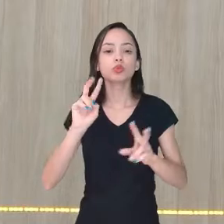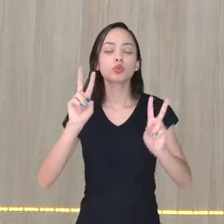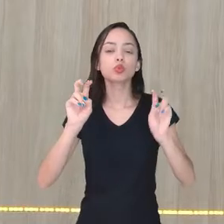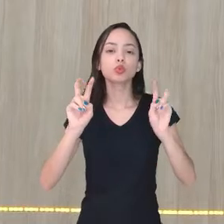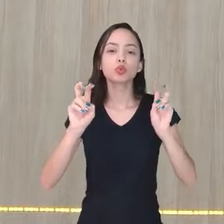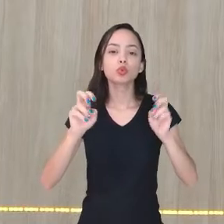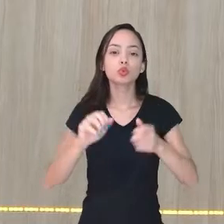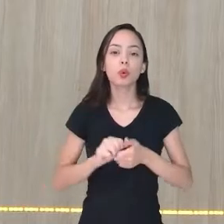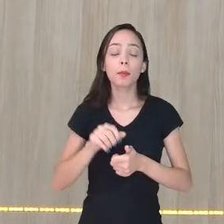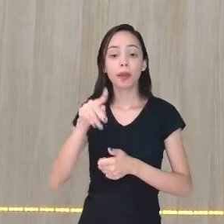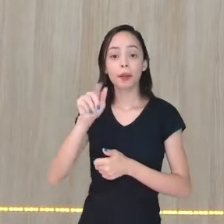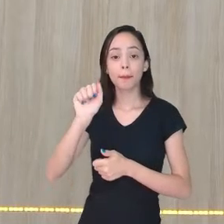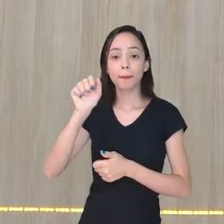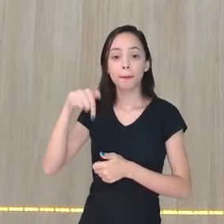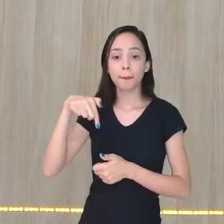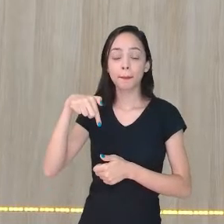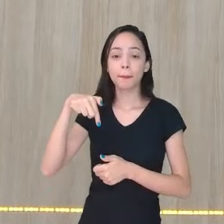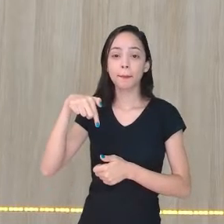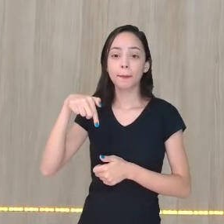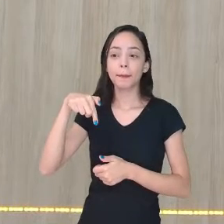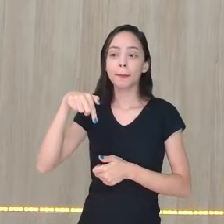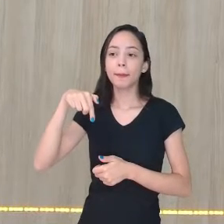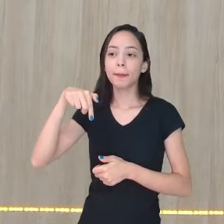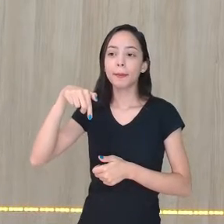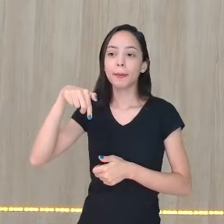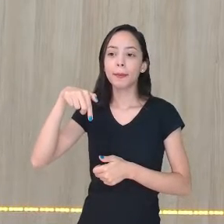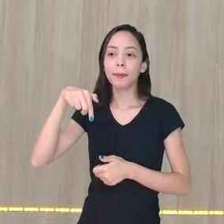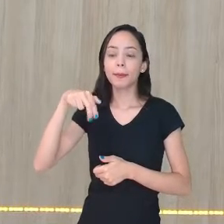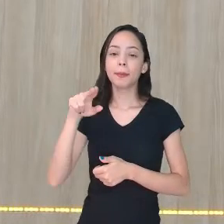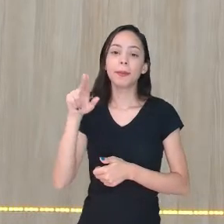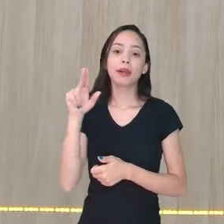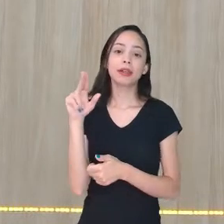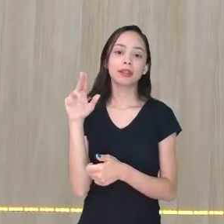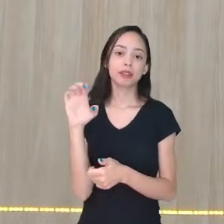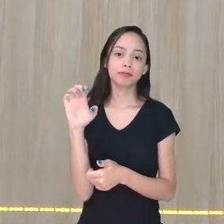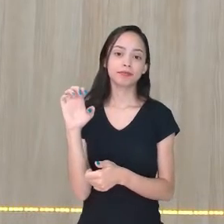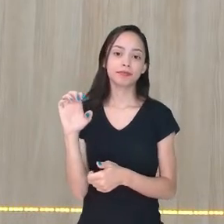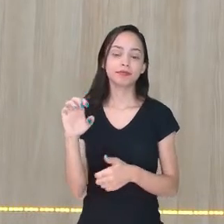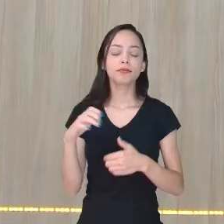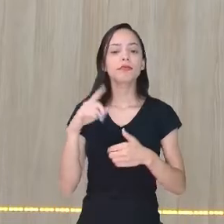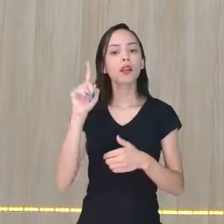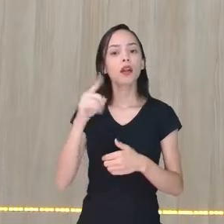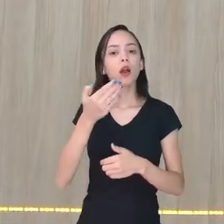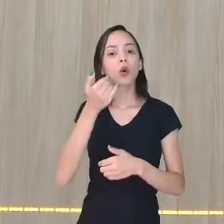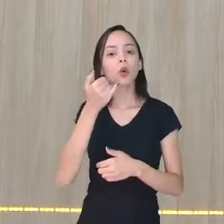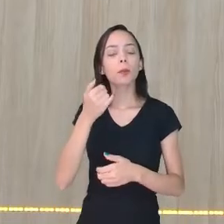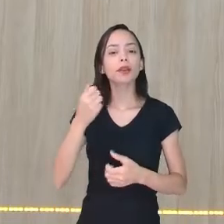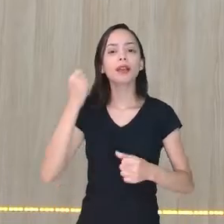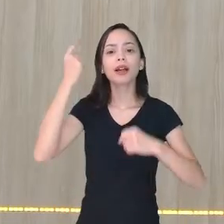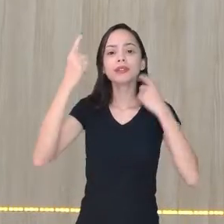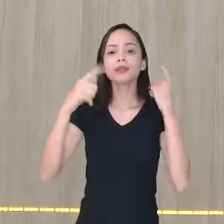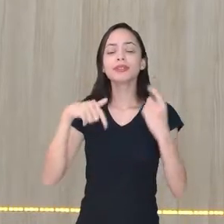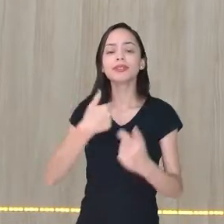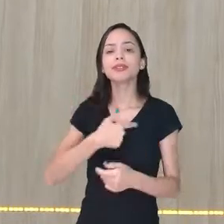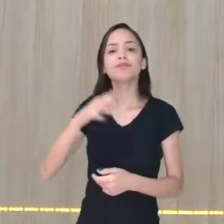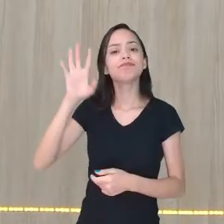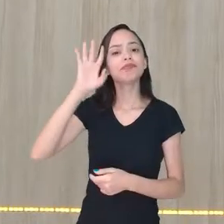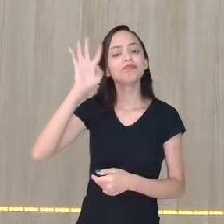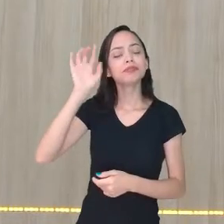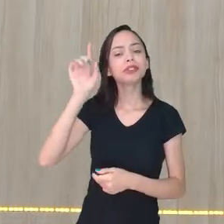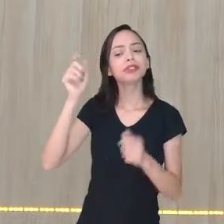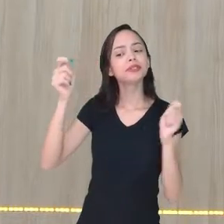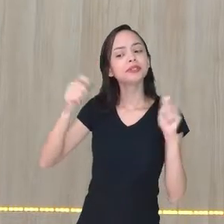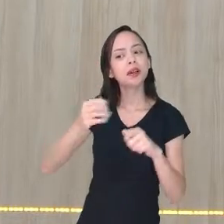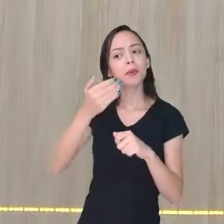chamadas punks, que são as plantas, são os alimentos que a gente às vezes nem imagina que aquilo ali é um alimento. Mas